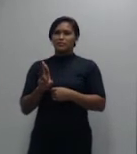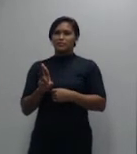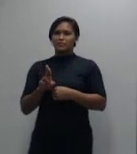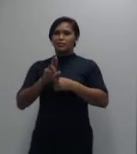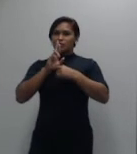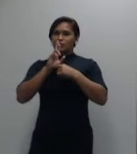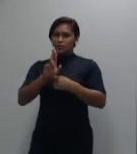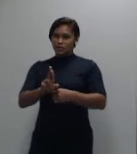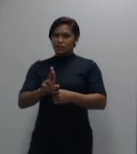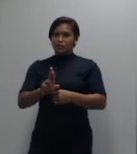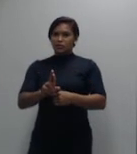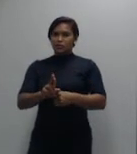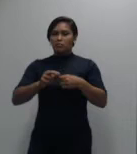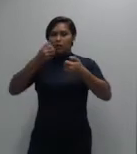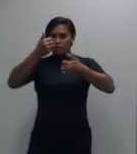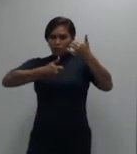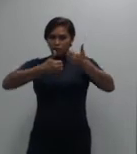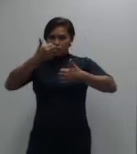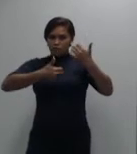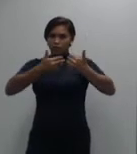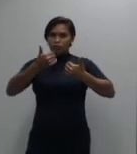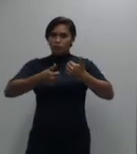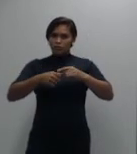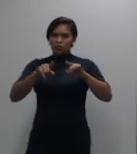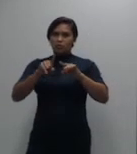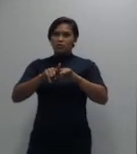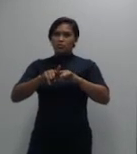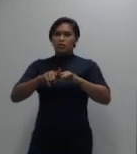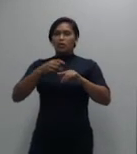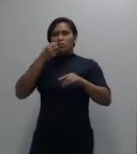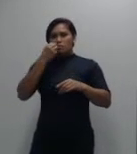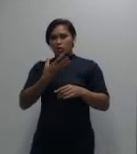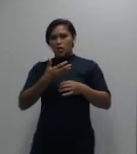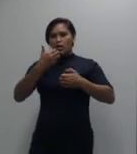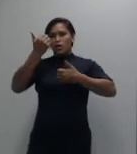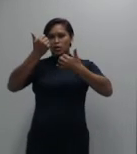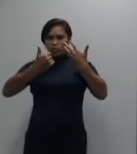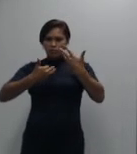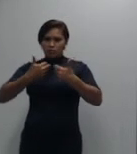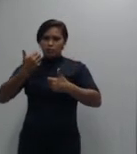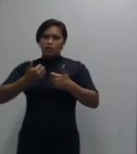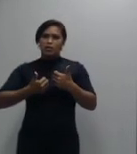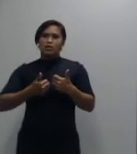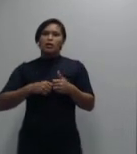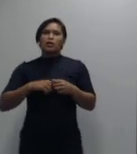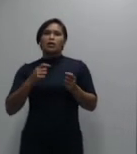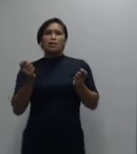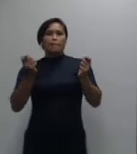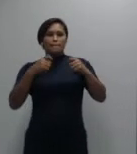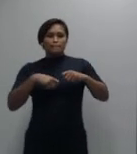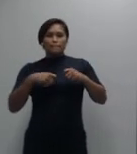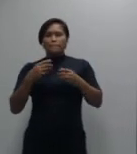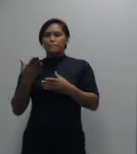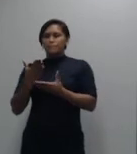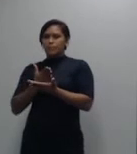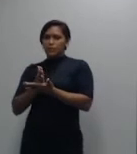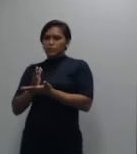mas os eu me lembro Bento parede isso não caberia Império